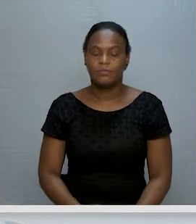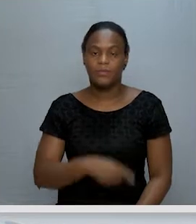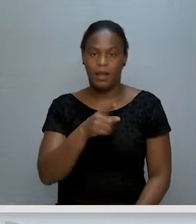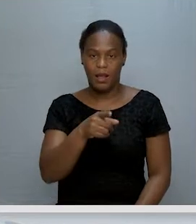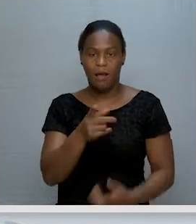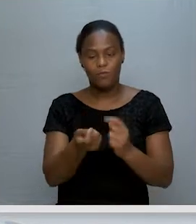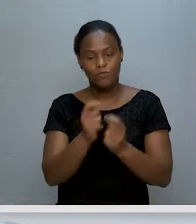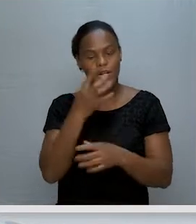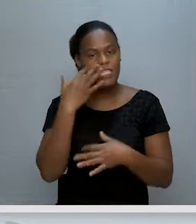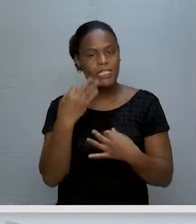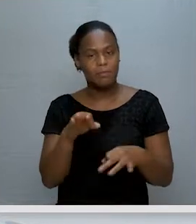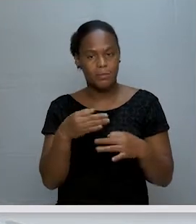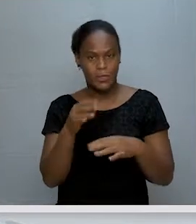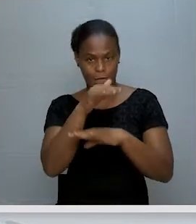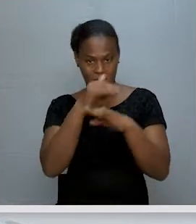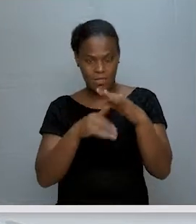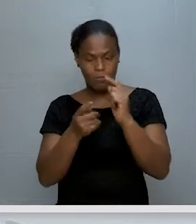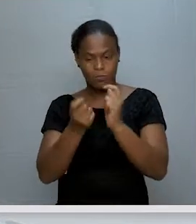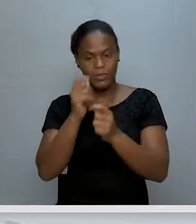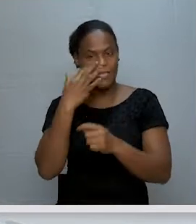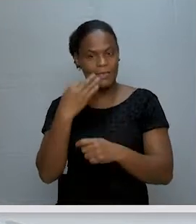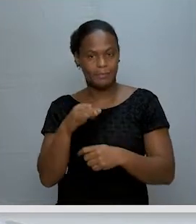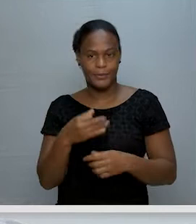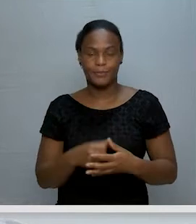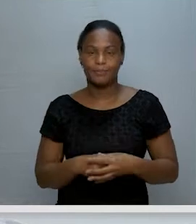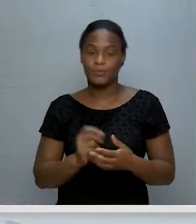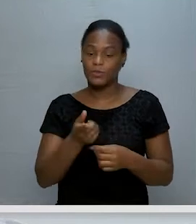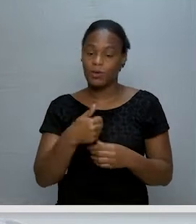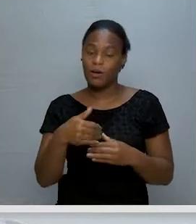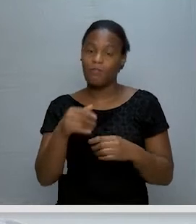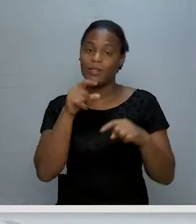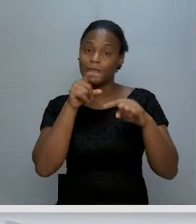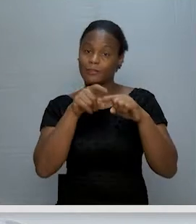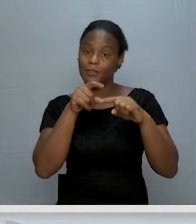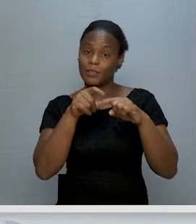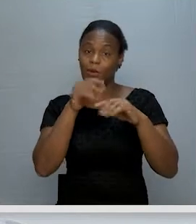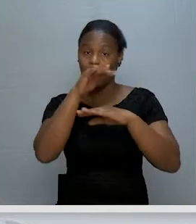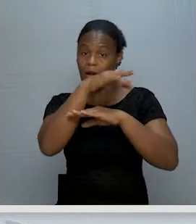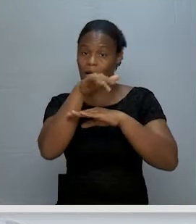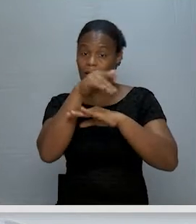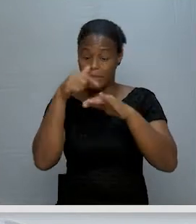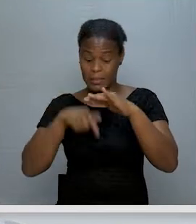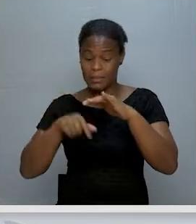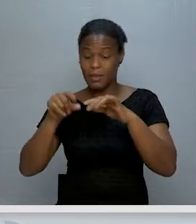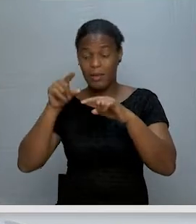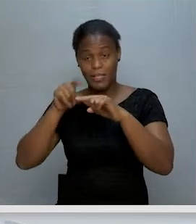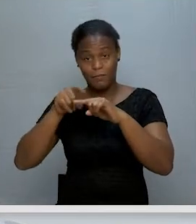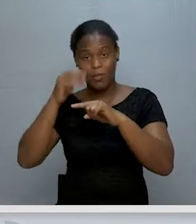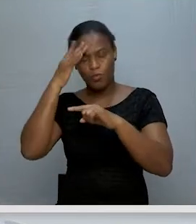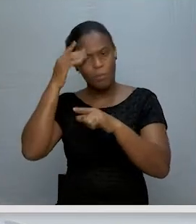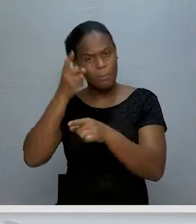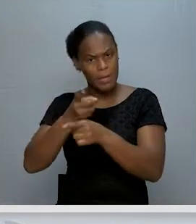nós vamos simplificar esta fração, dividindo o numerador e o